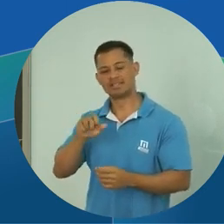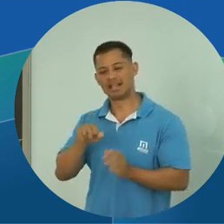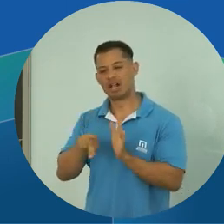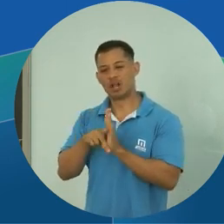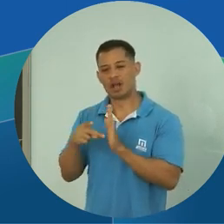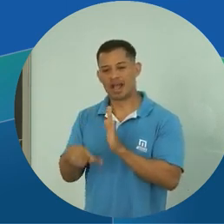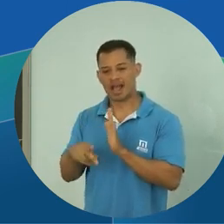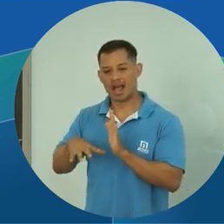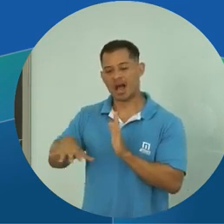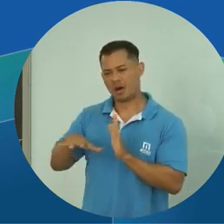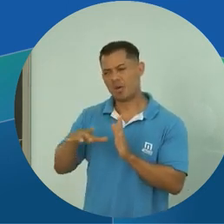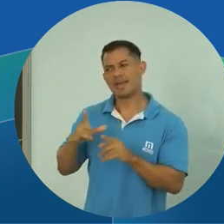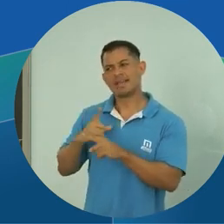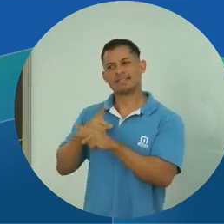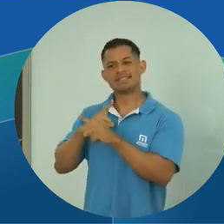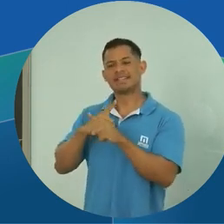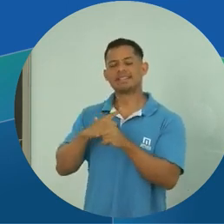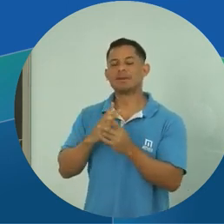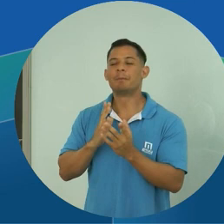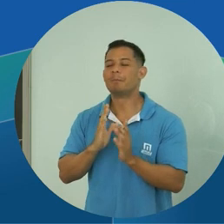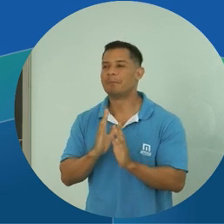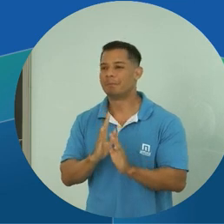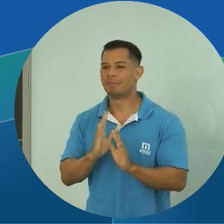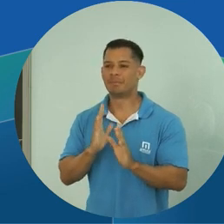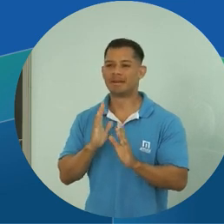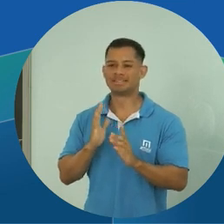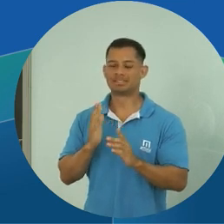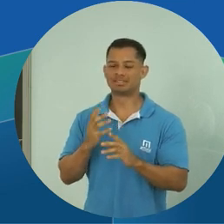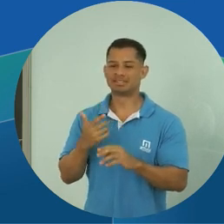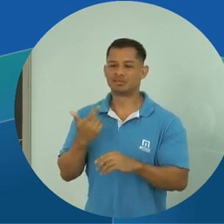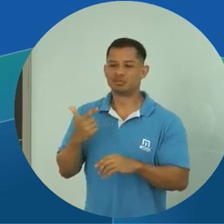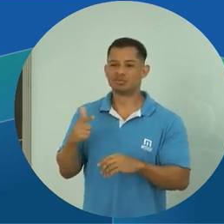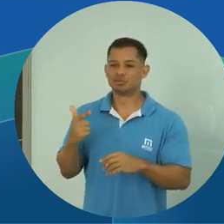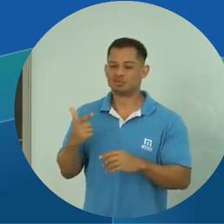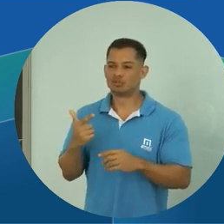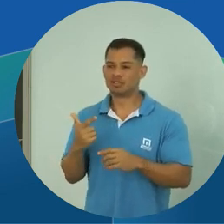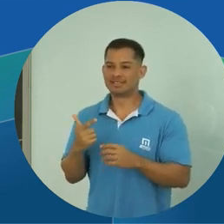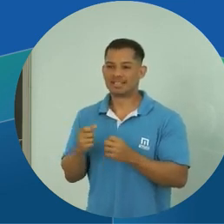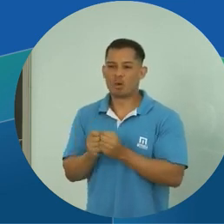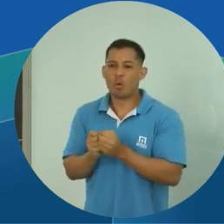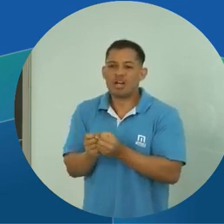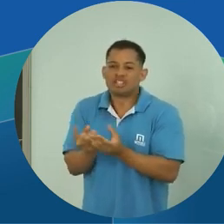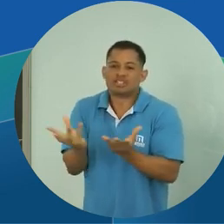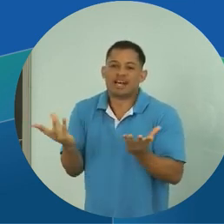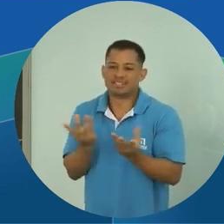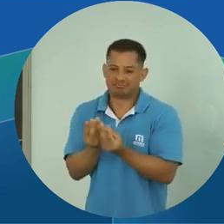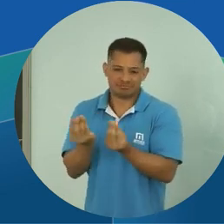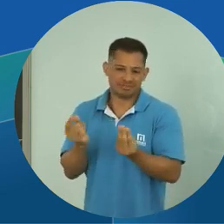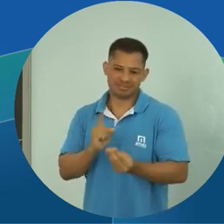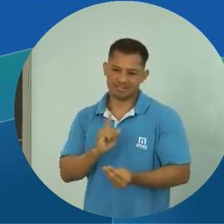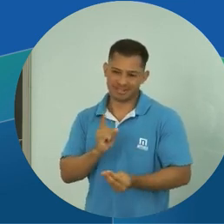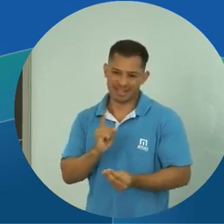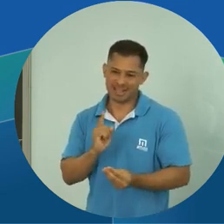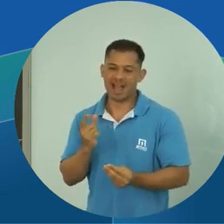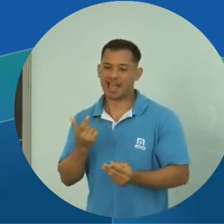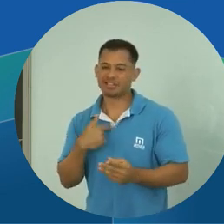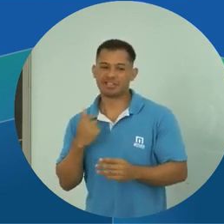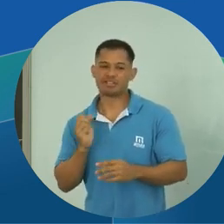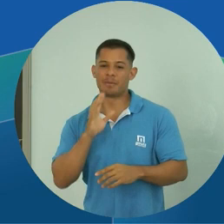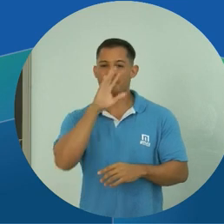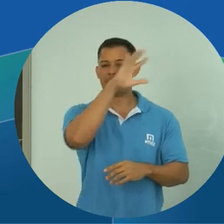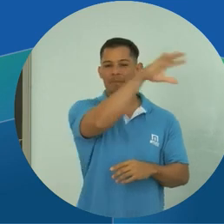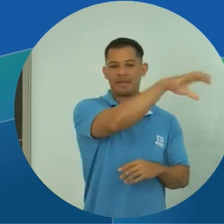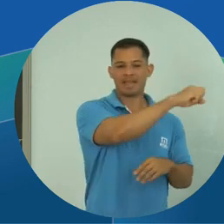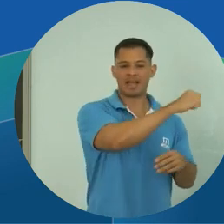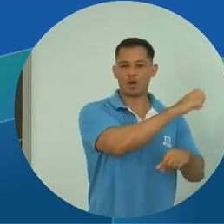existem, mas não para os volumes que a gente precisava. Então, a gente até chegou a buscar concreto a 80 km de distância, aí temos problema